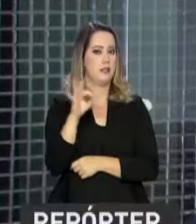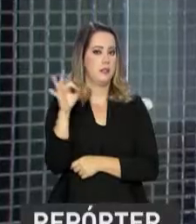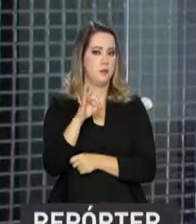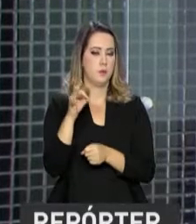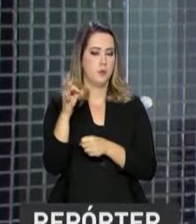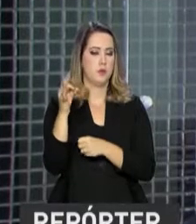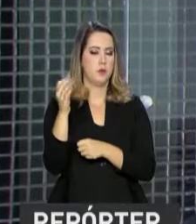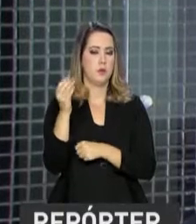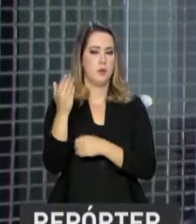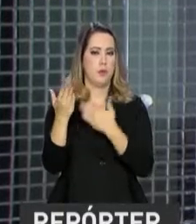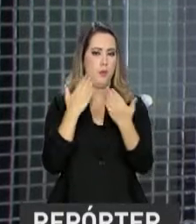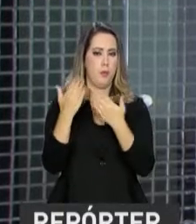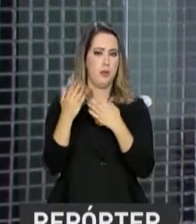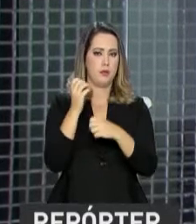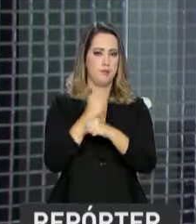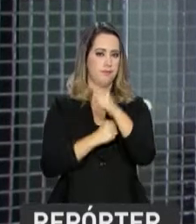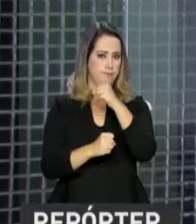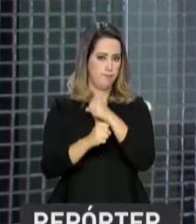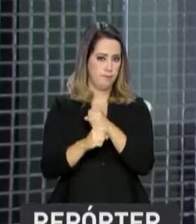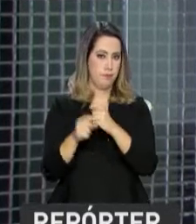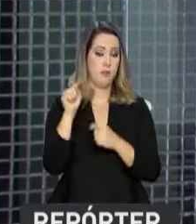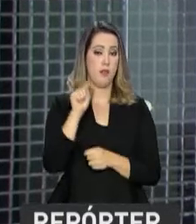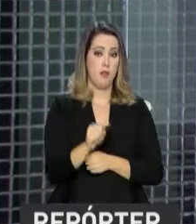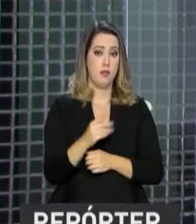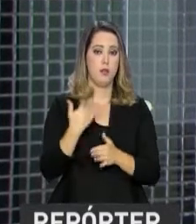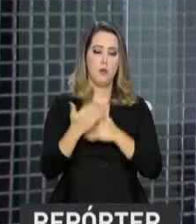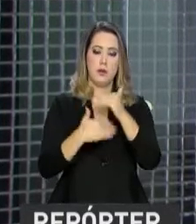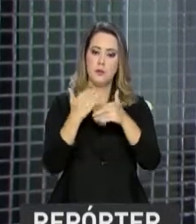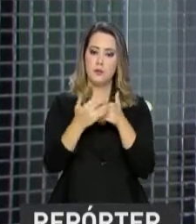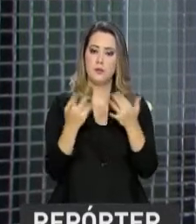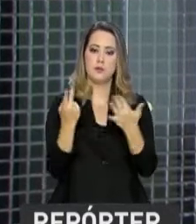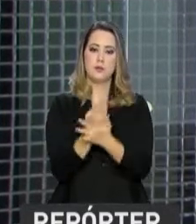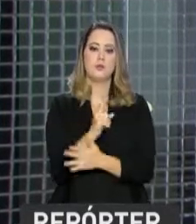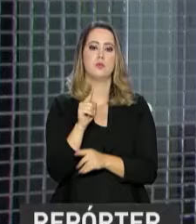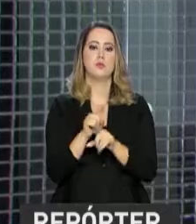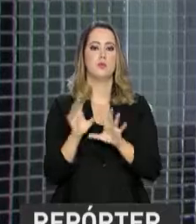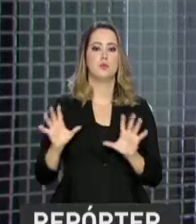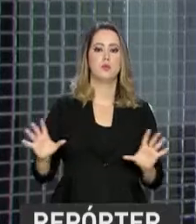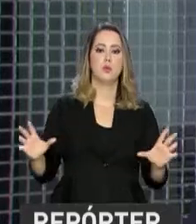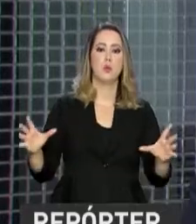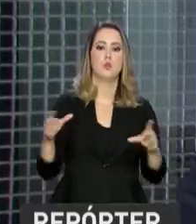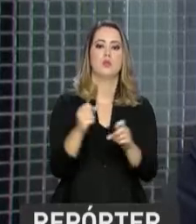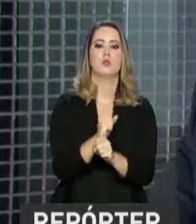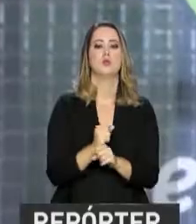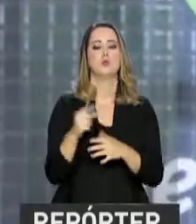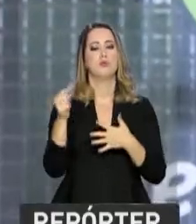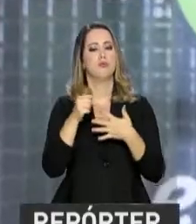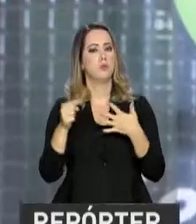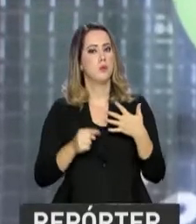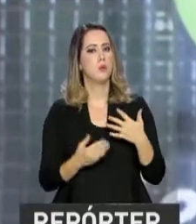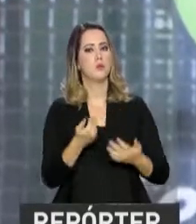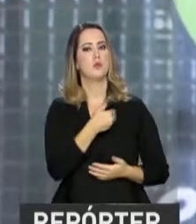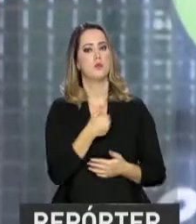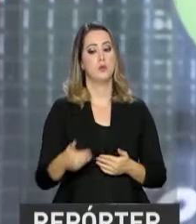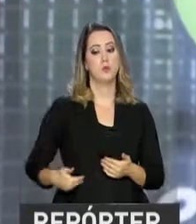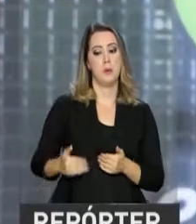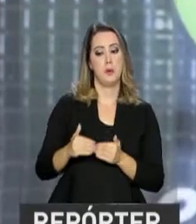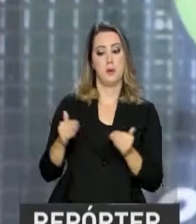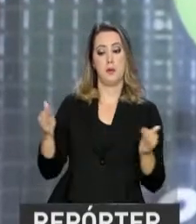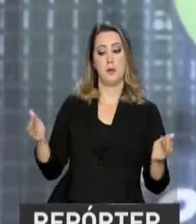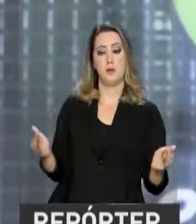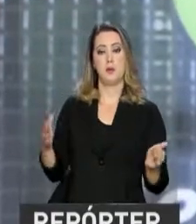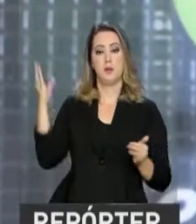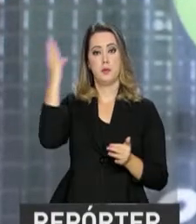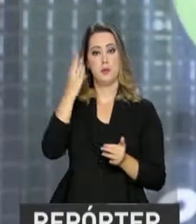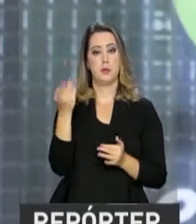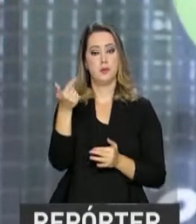O presidente da Embratur diz que o crescimento do turismo é resultado de um conjunto de medidas do governo para abrir o país para o